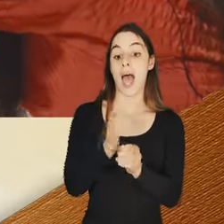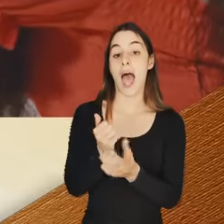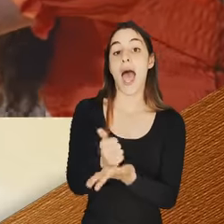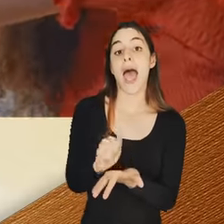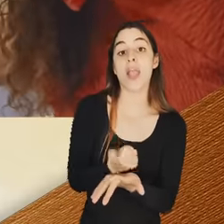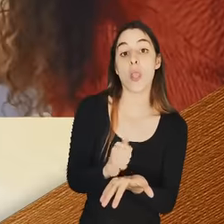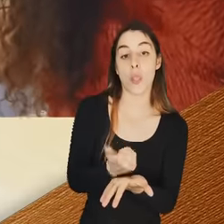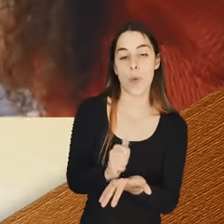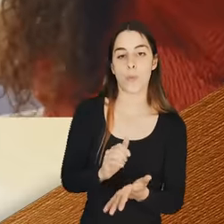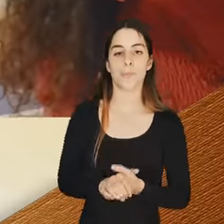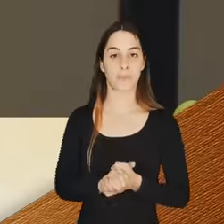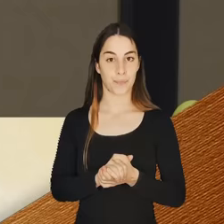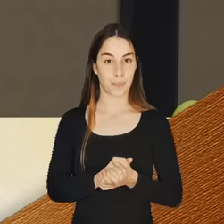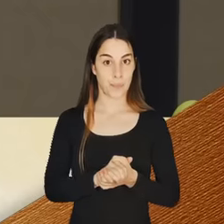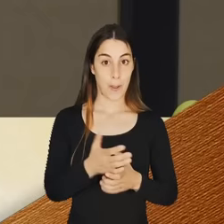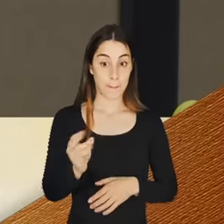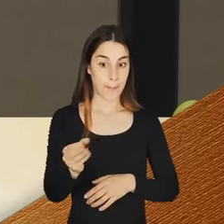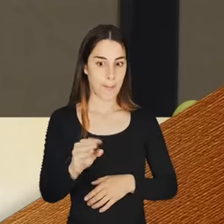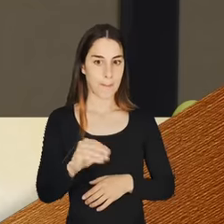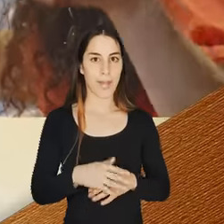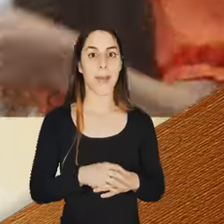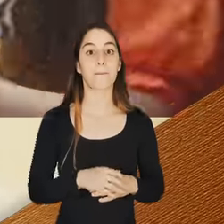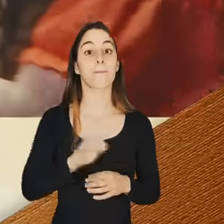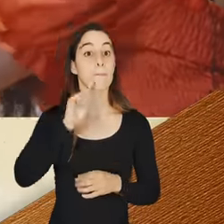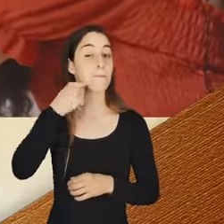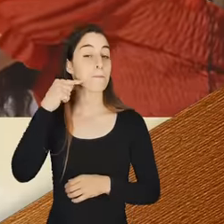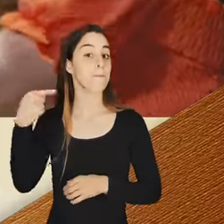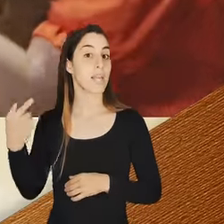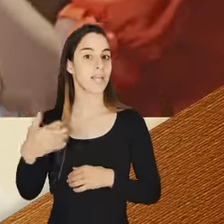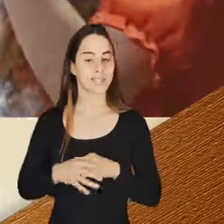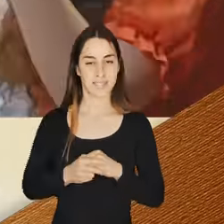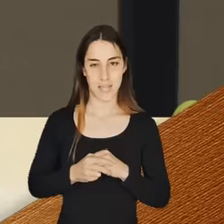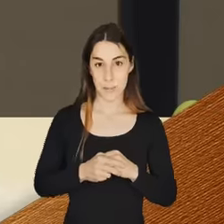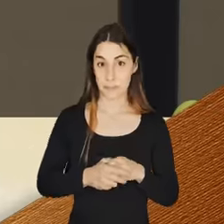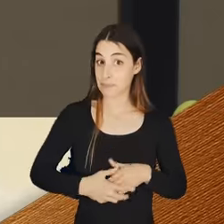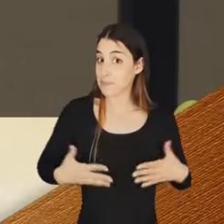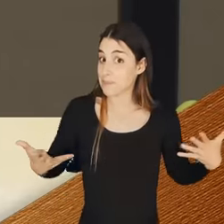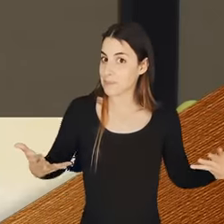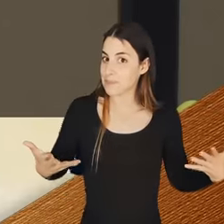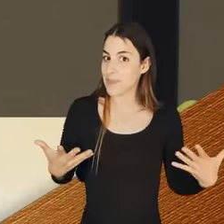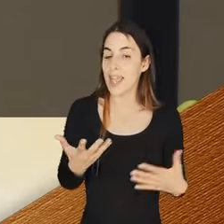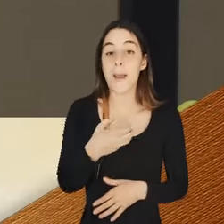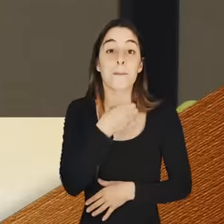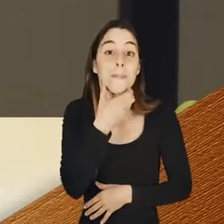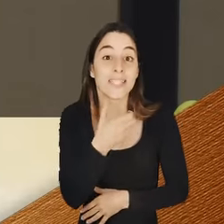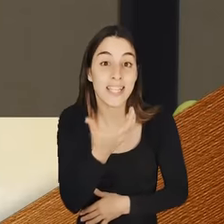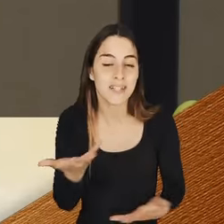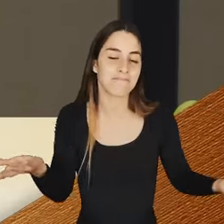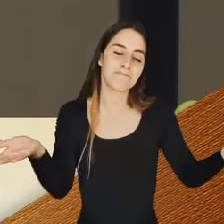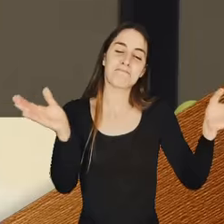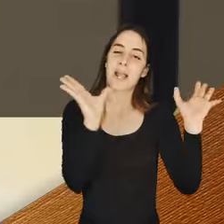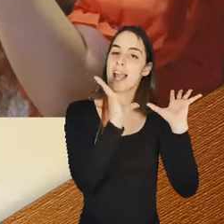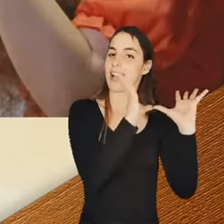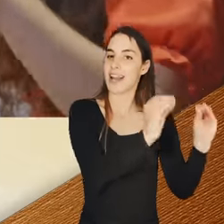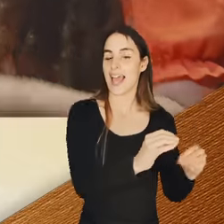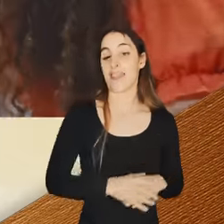estrugido. Mais, Joana. Massa. Massinha. Graveto. Opa. E uma maçã pode estar a fome. Mais nada. Durante a refeição.